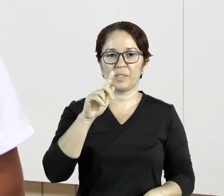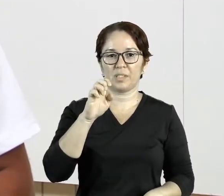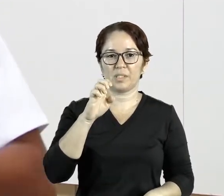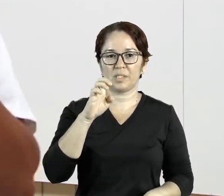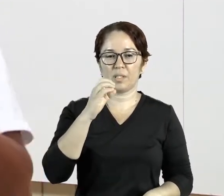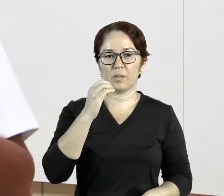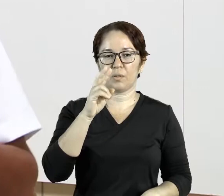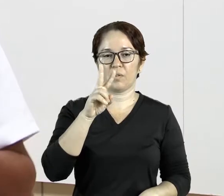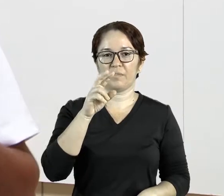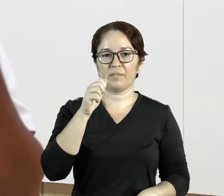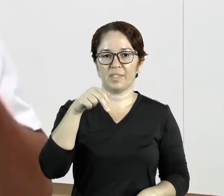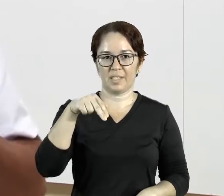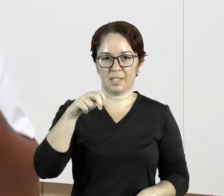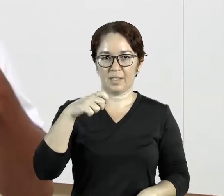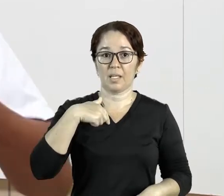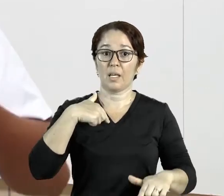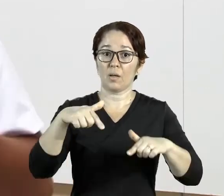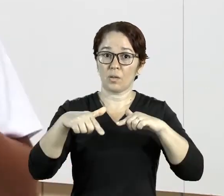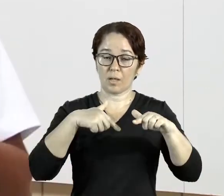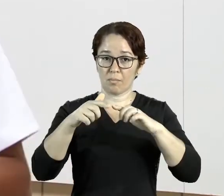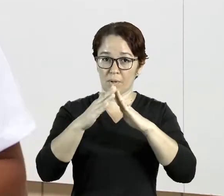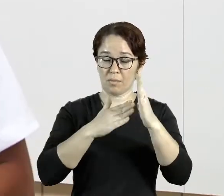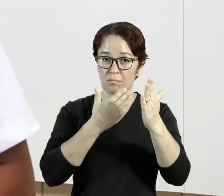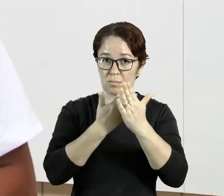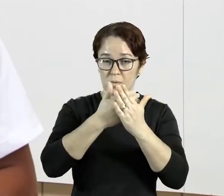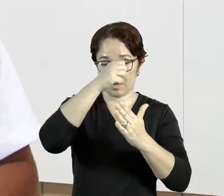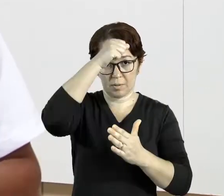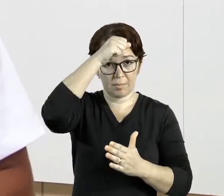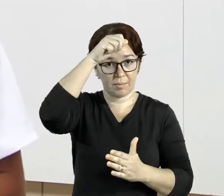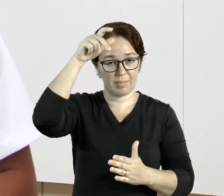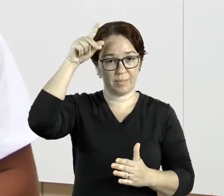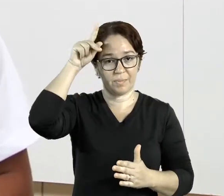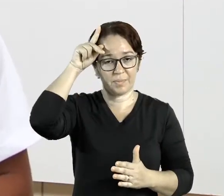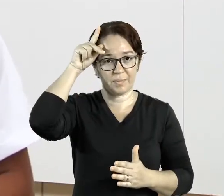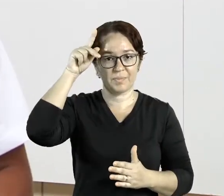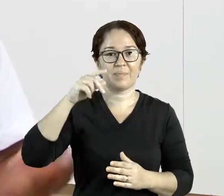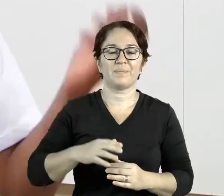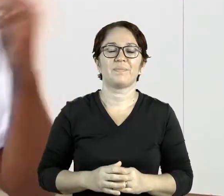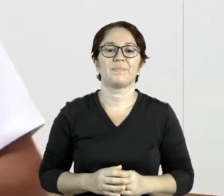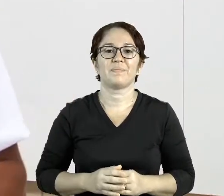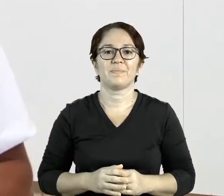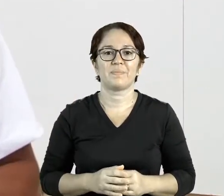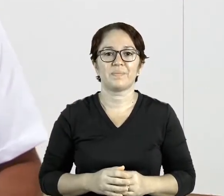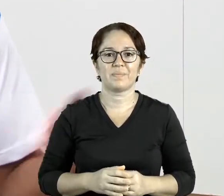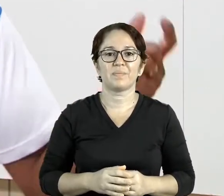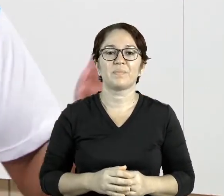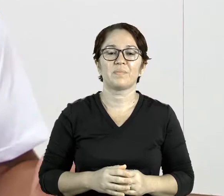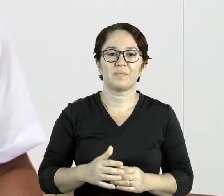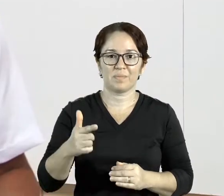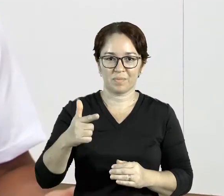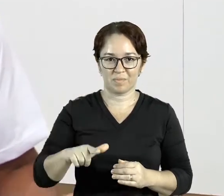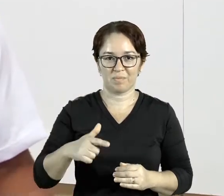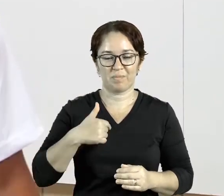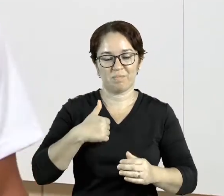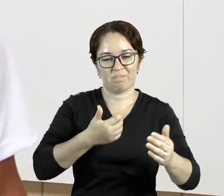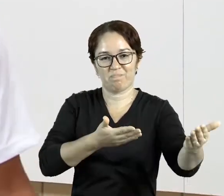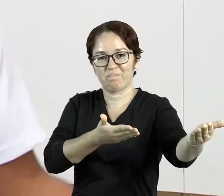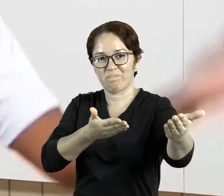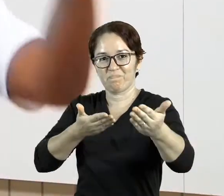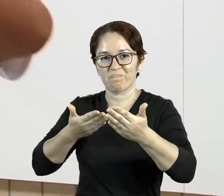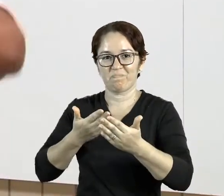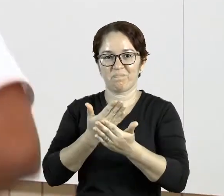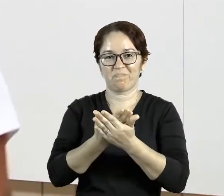Palmas e atualmente eu trabalho na escola CEMIL, certo? E mais uma vez eu convido vocês para uma aula de